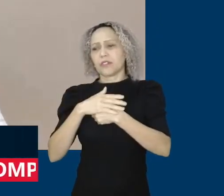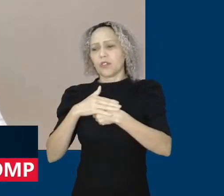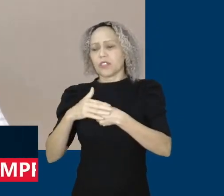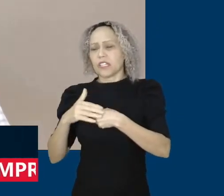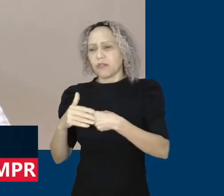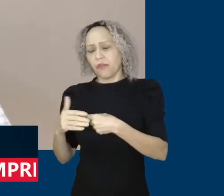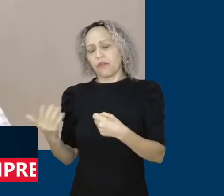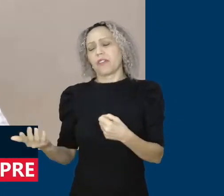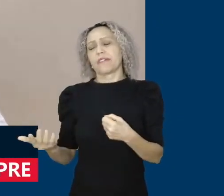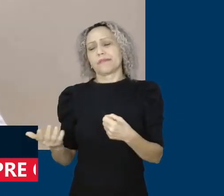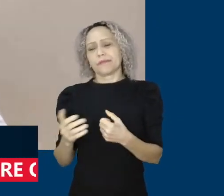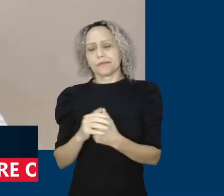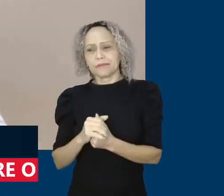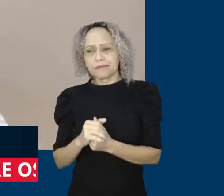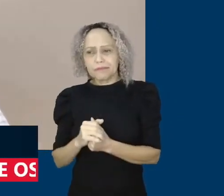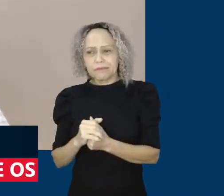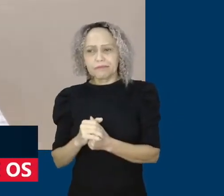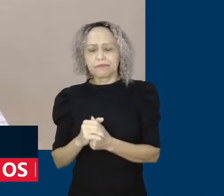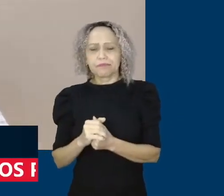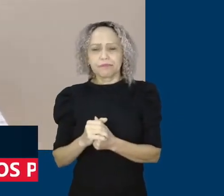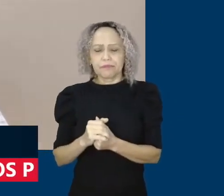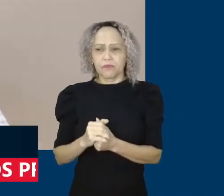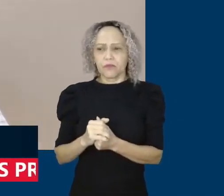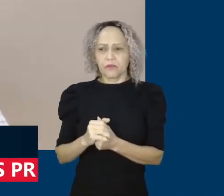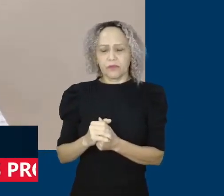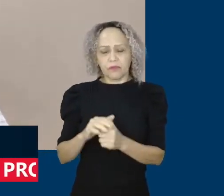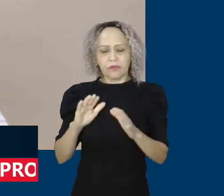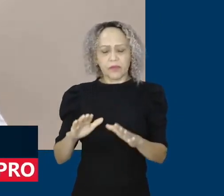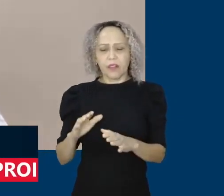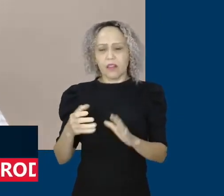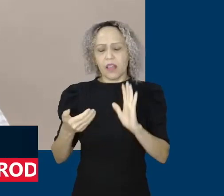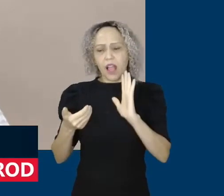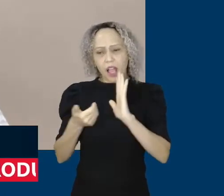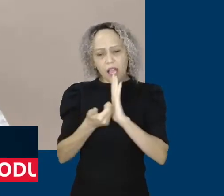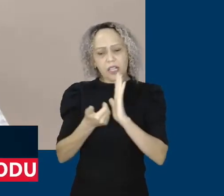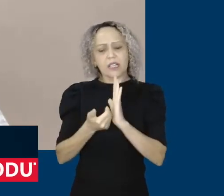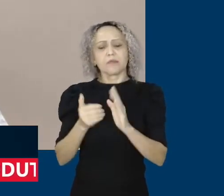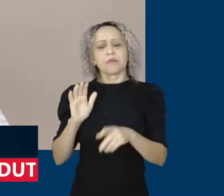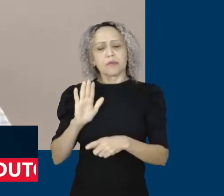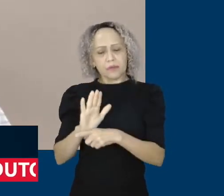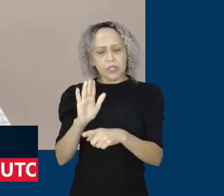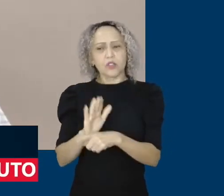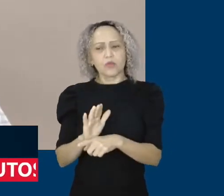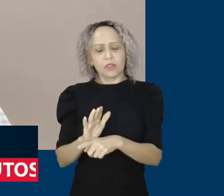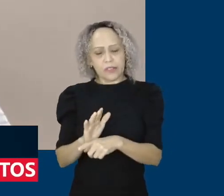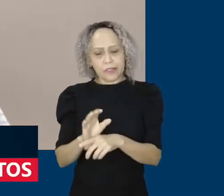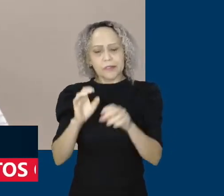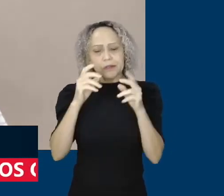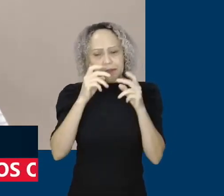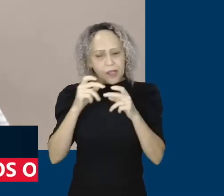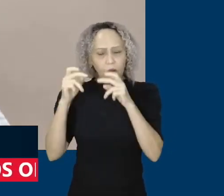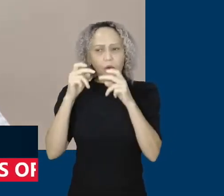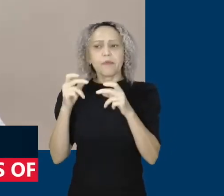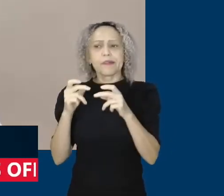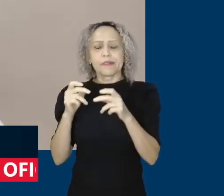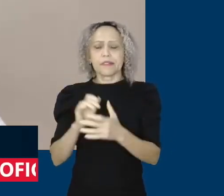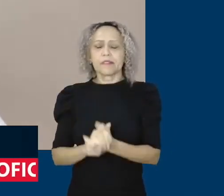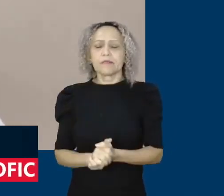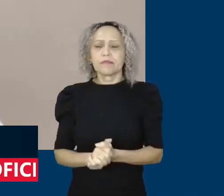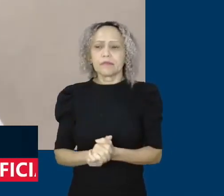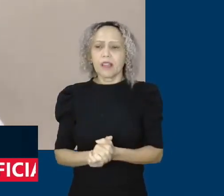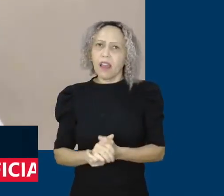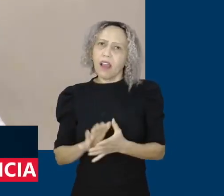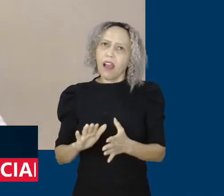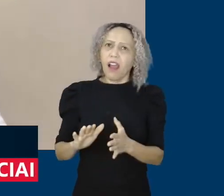E a Câmara acho que vai dar a sua contribuição e poder acompanhar. Acho que a gente precisa, não, porque está